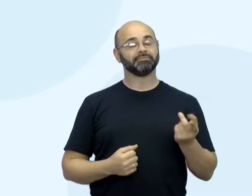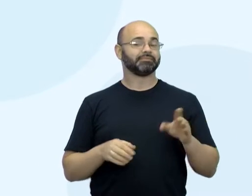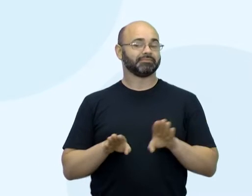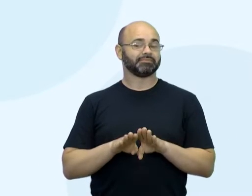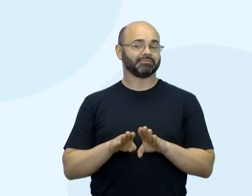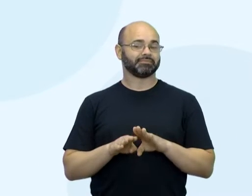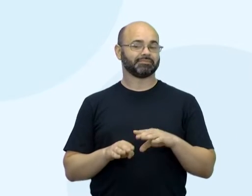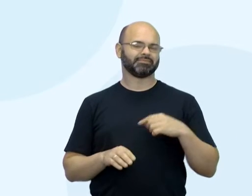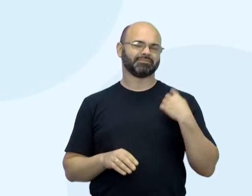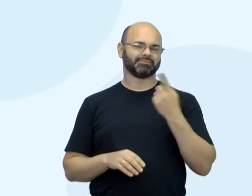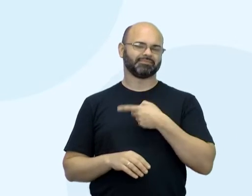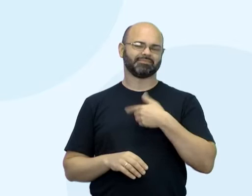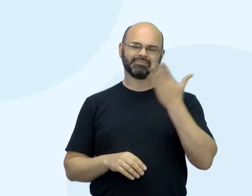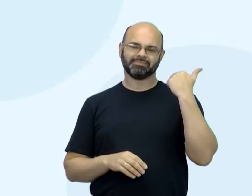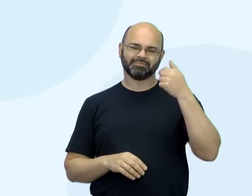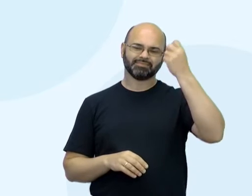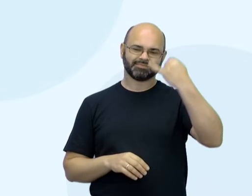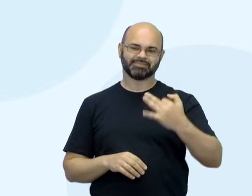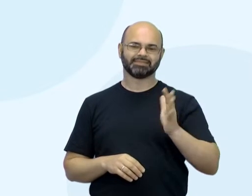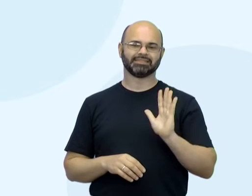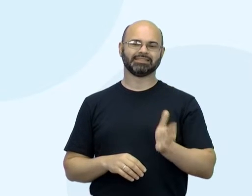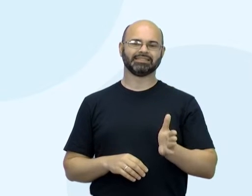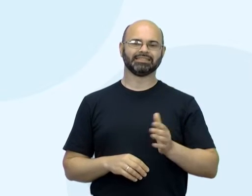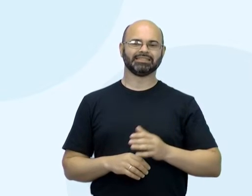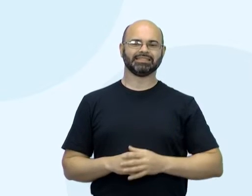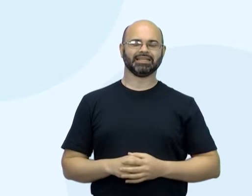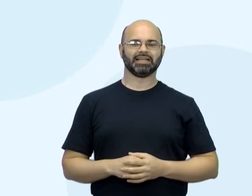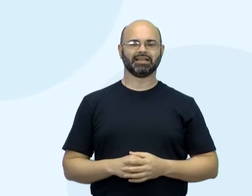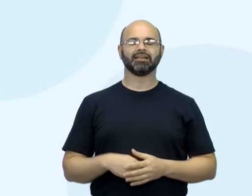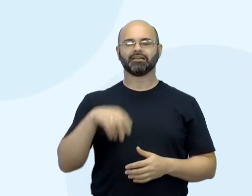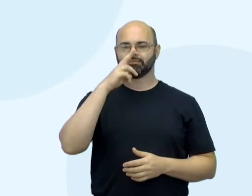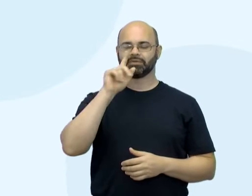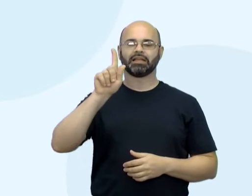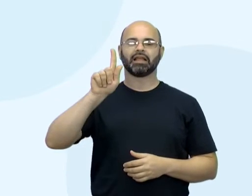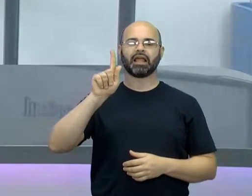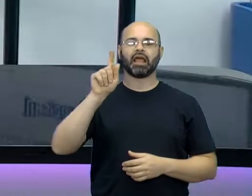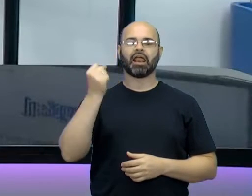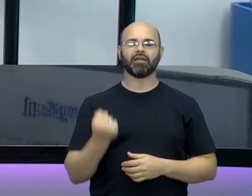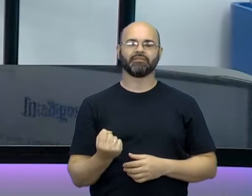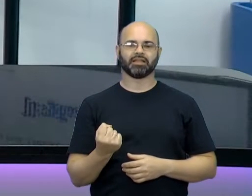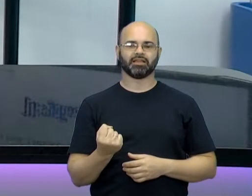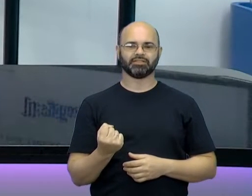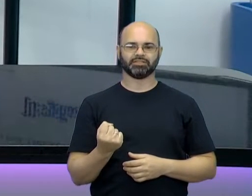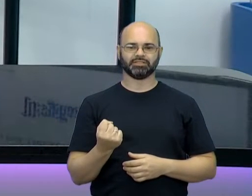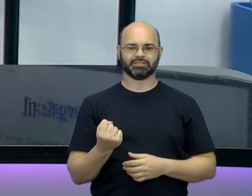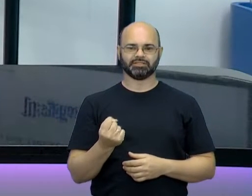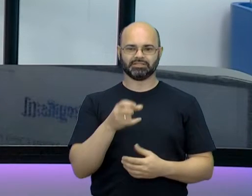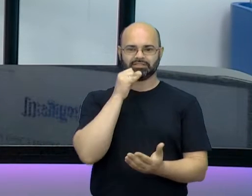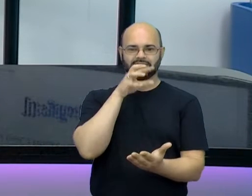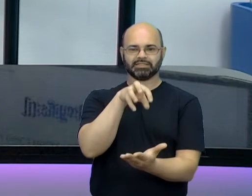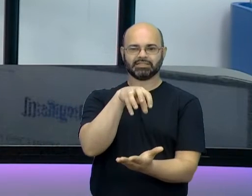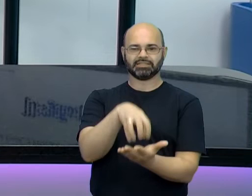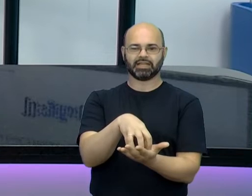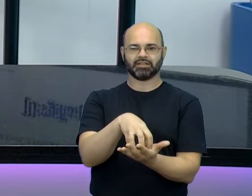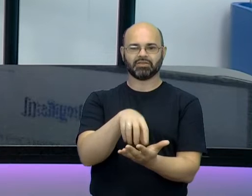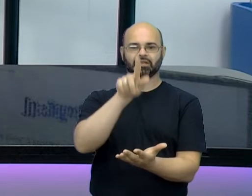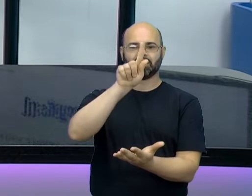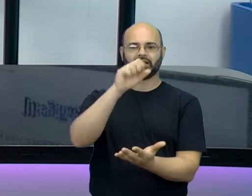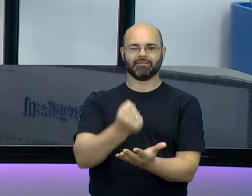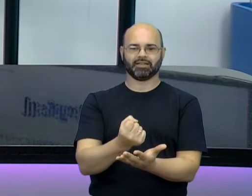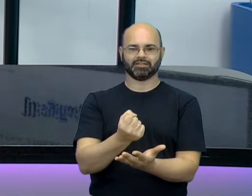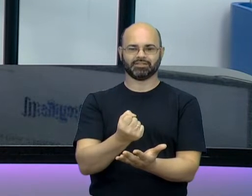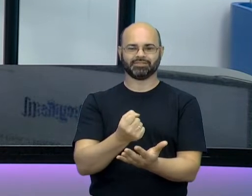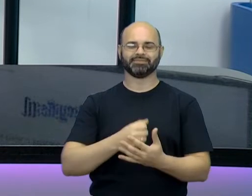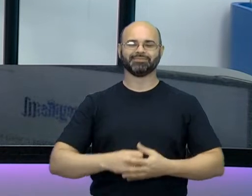que a gente já coloca aqui como centro de gravidade. Pronto, volta um minutinho para mim aqui agora, ó. Aí você